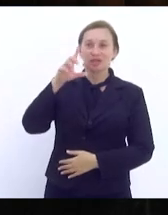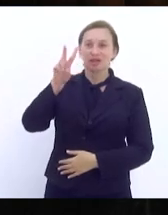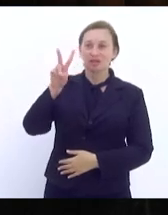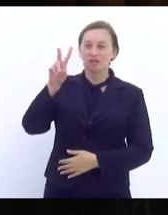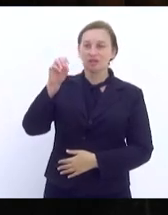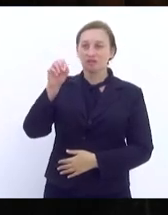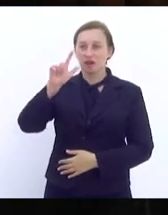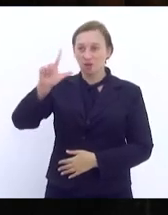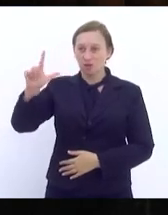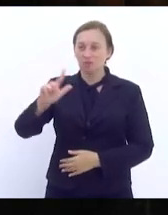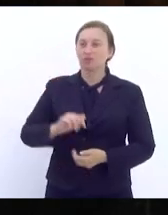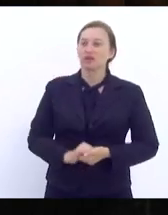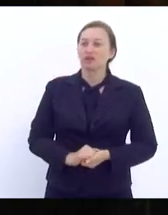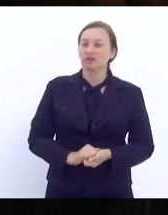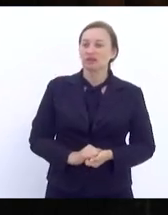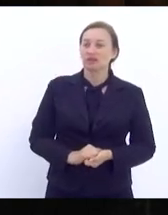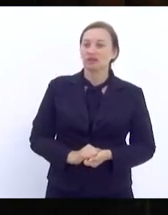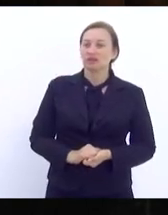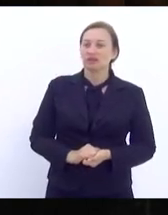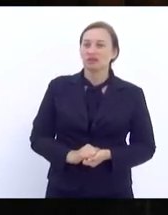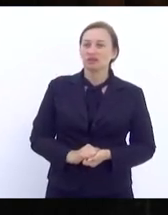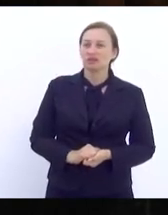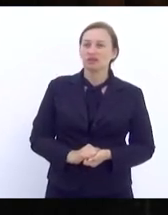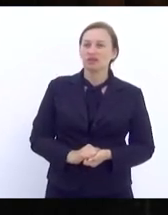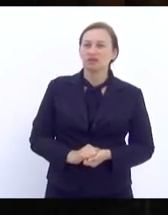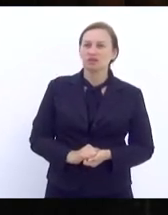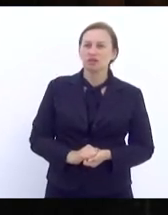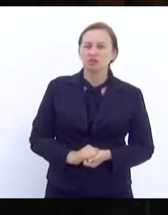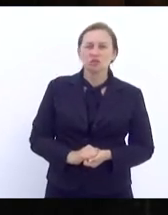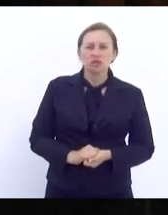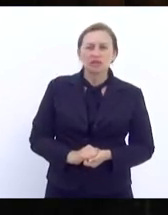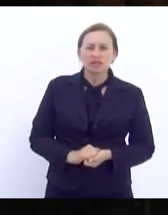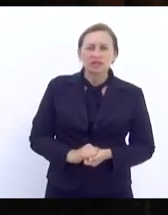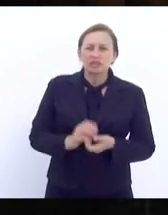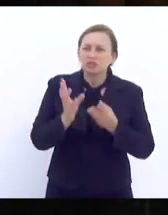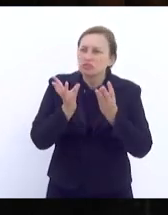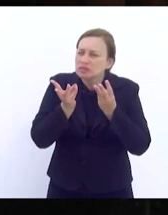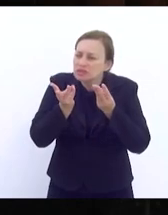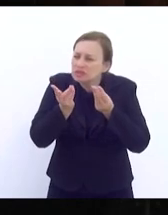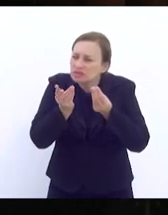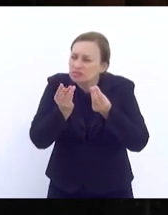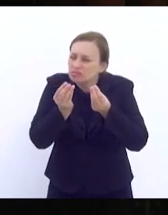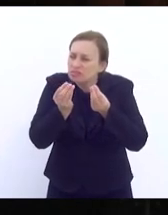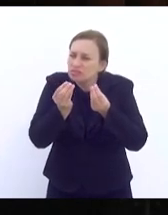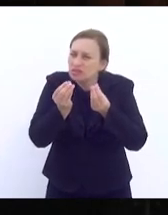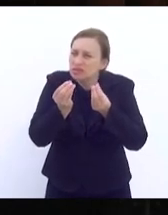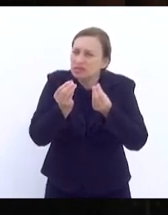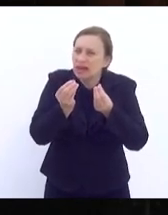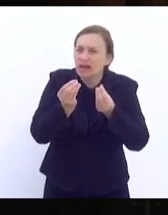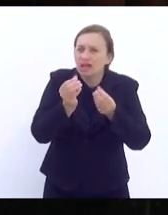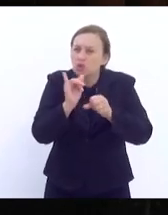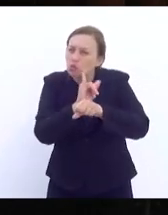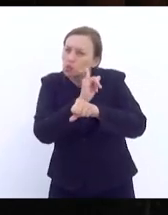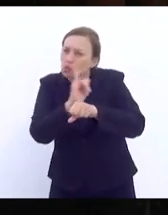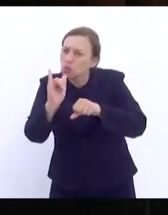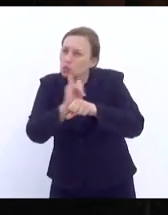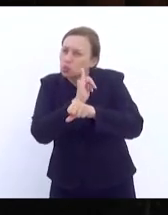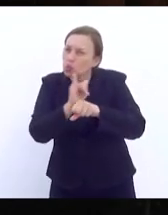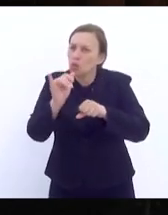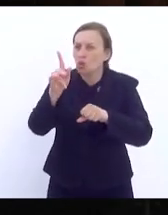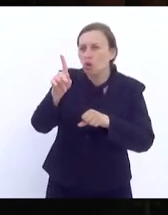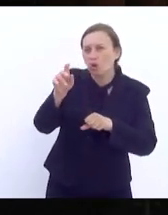veja tem um trincado esquema na porta do Giro desde